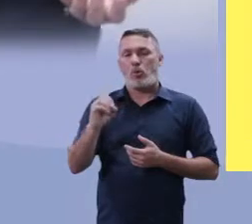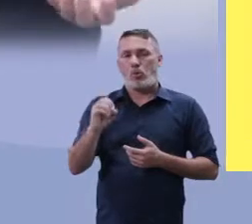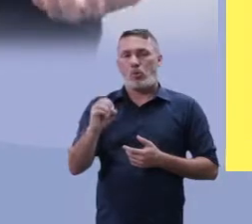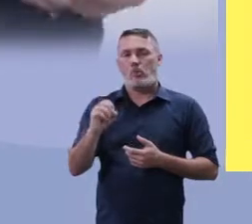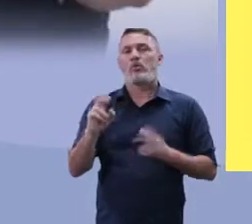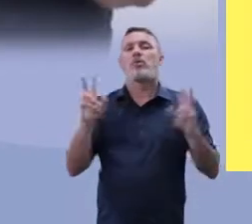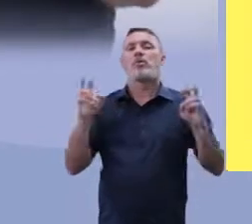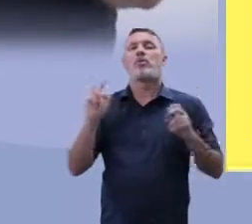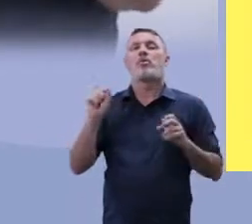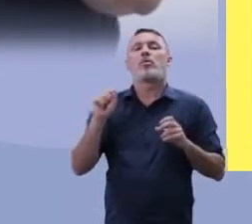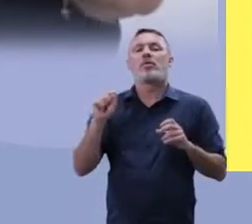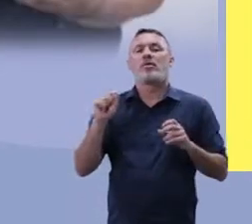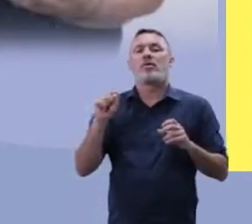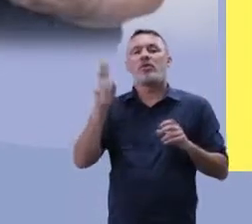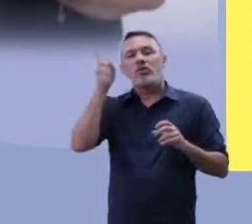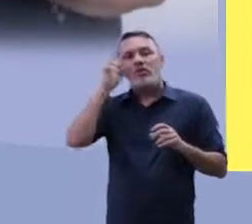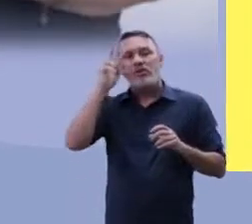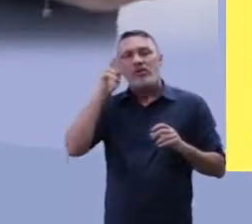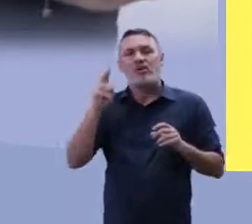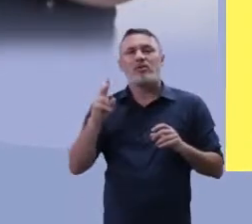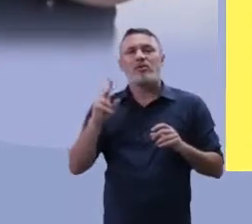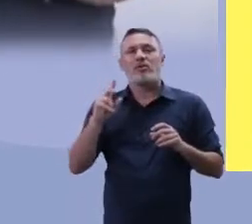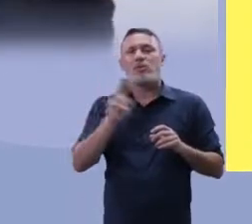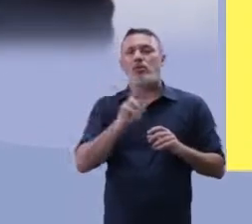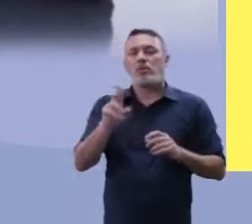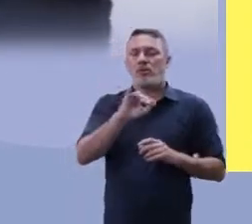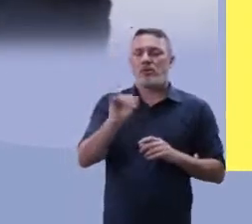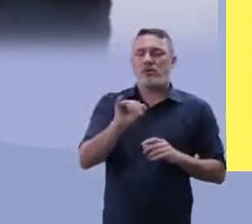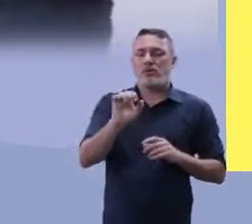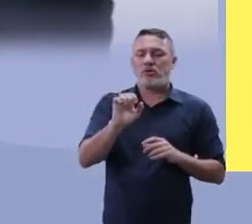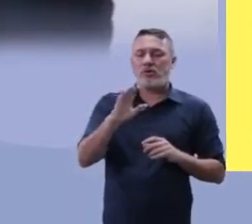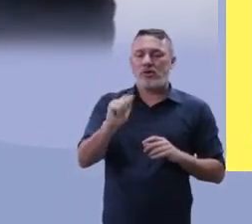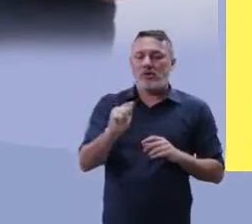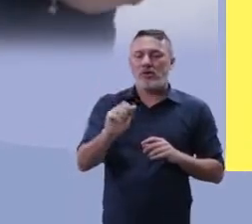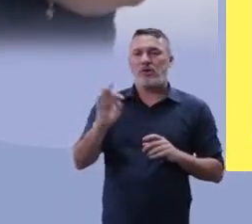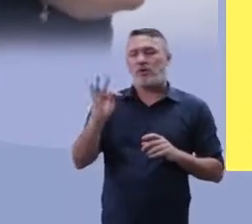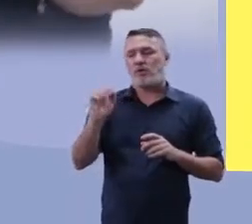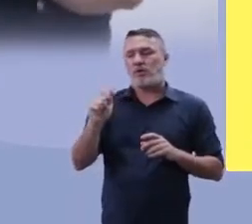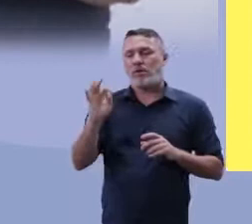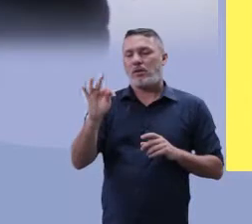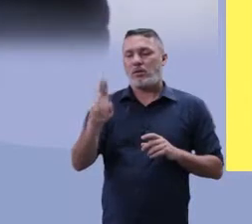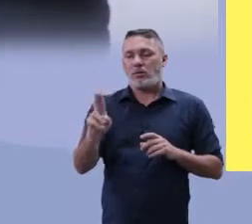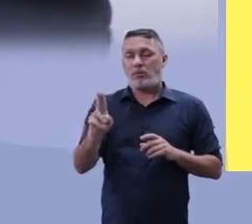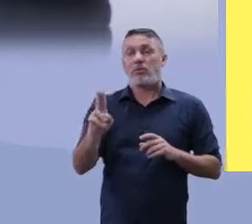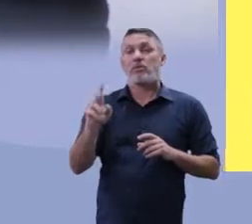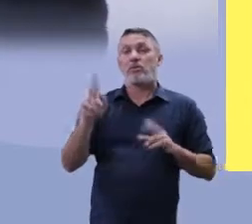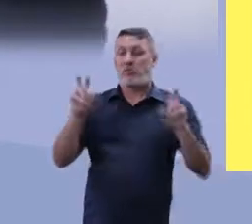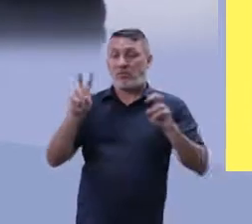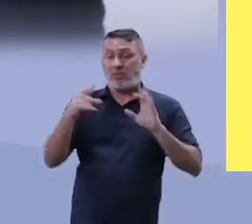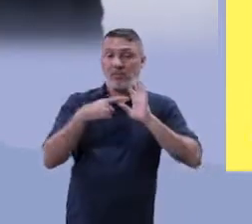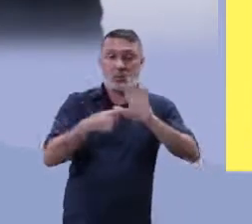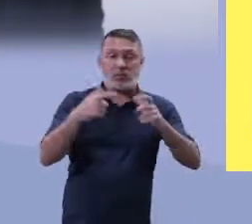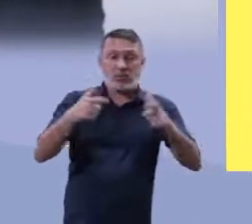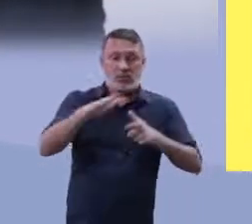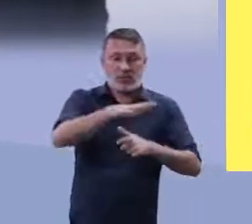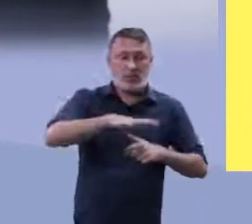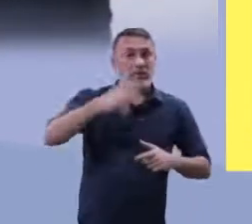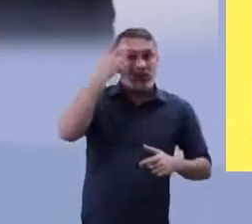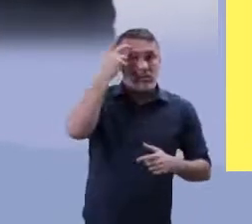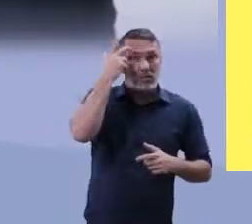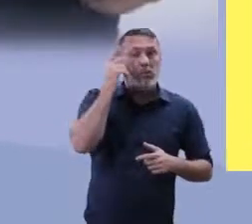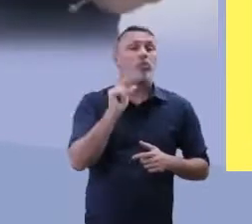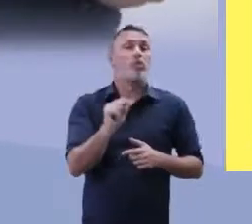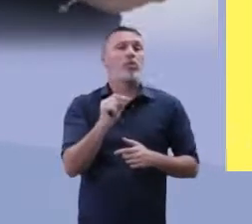homem chamado de Jeca Tatu. E ele vai mostrar nas regiões de São